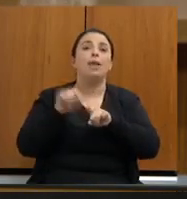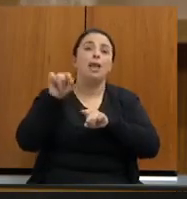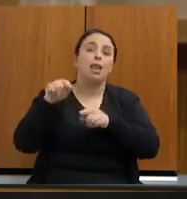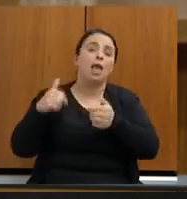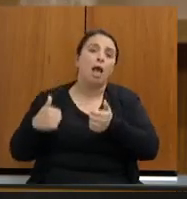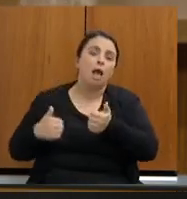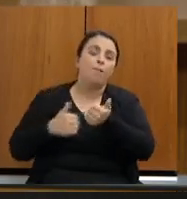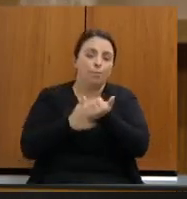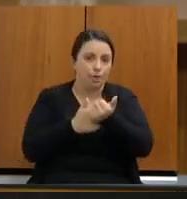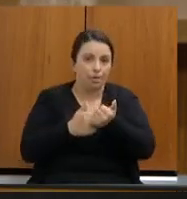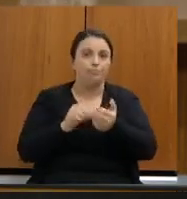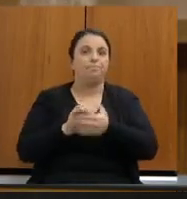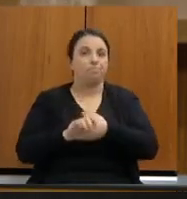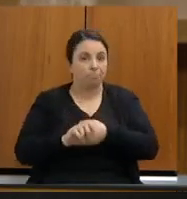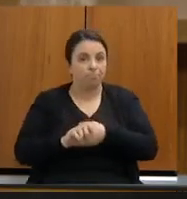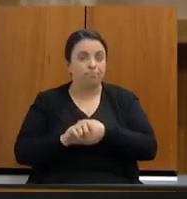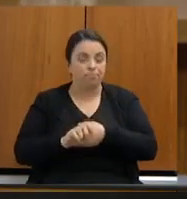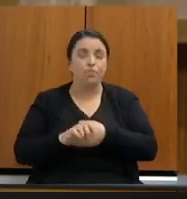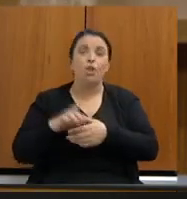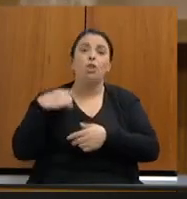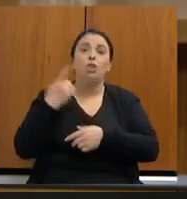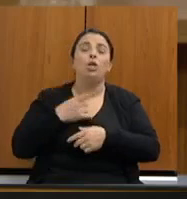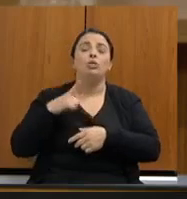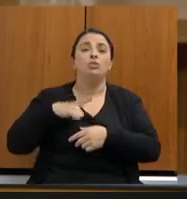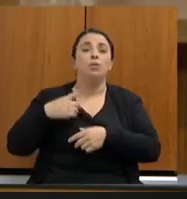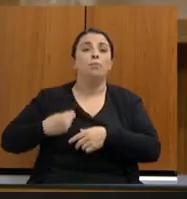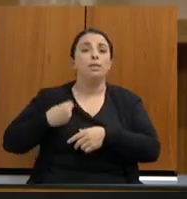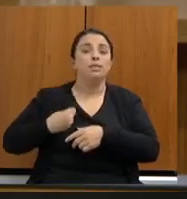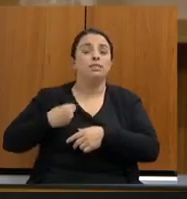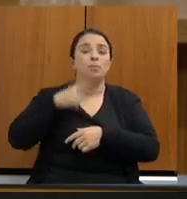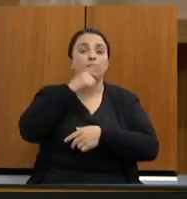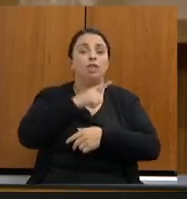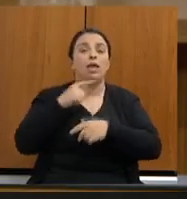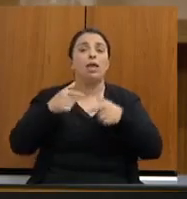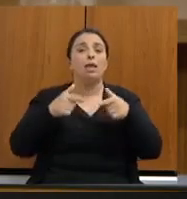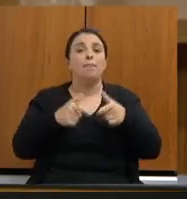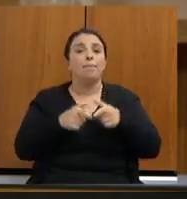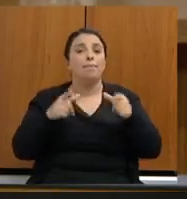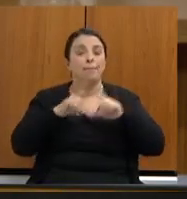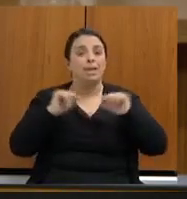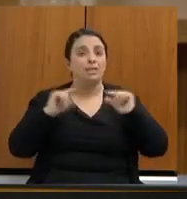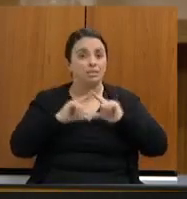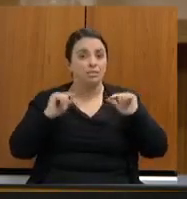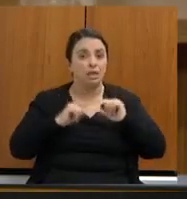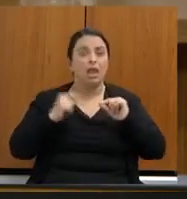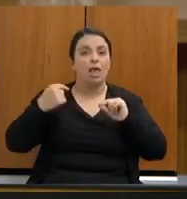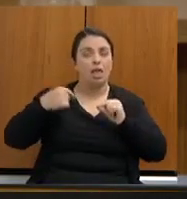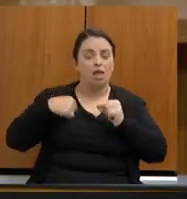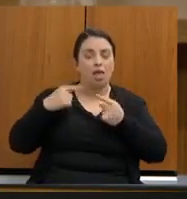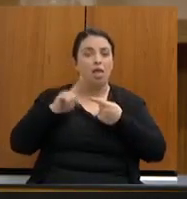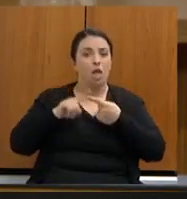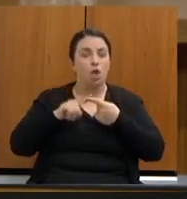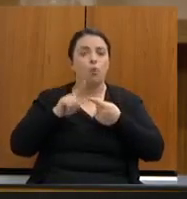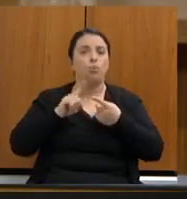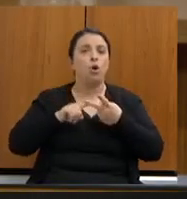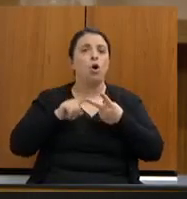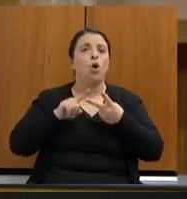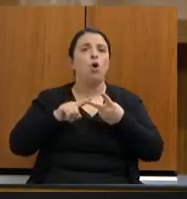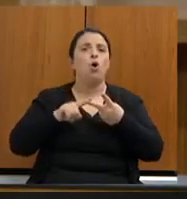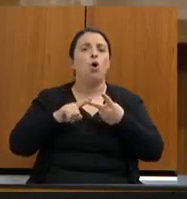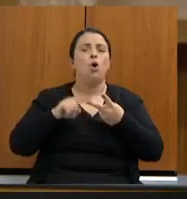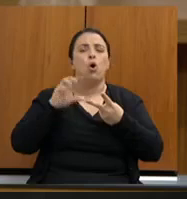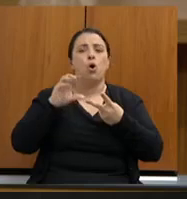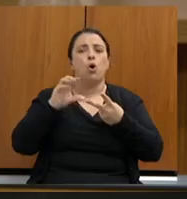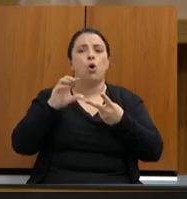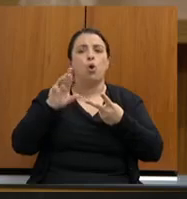e se vemos presencialmente em Brasília eu Coronel Rodrigo Doutor Joaquim com o